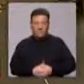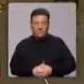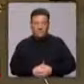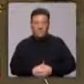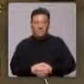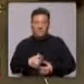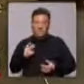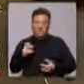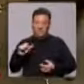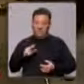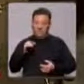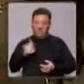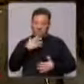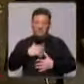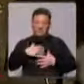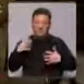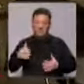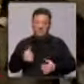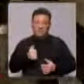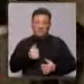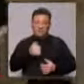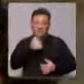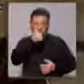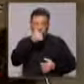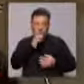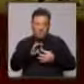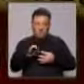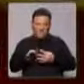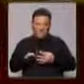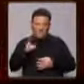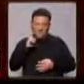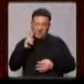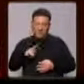Uma Valquíria gigante, repleta de pormenores.